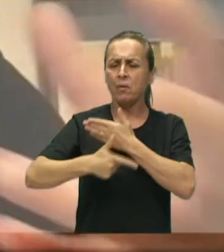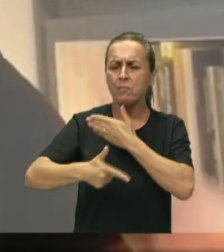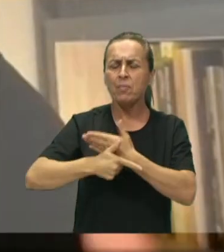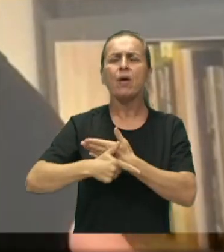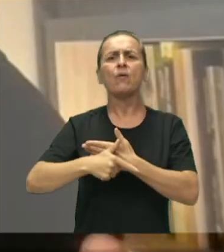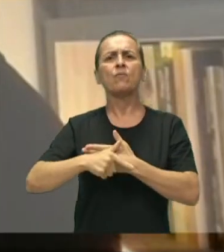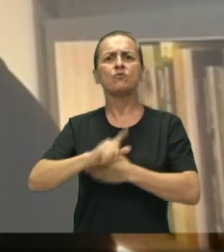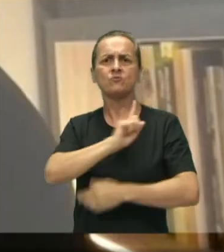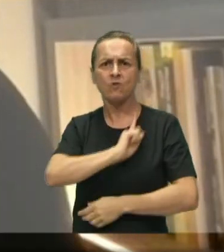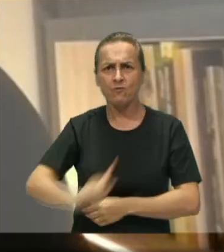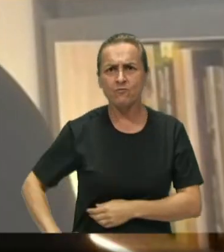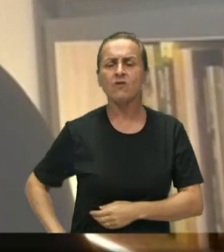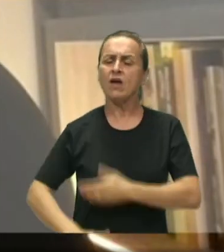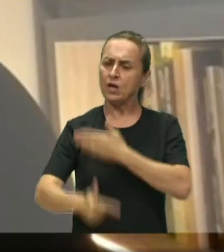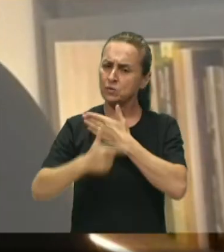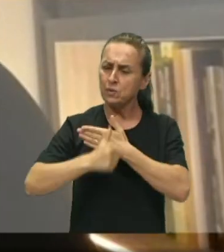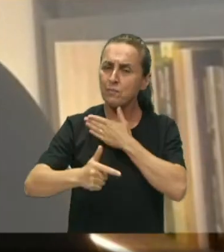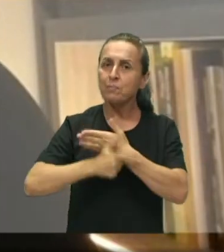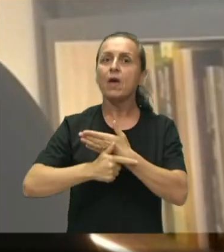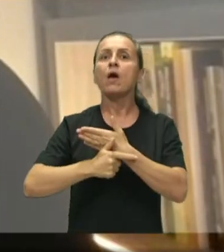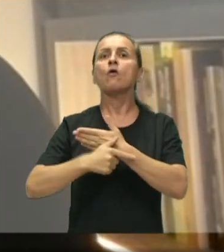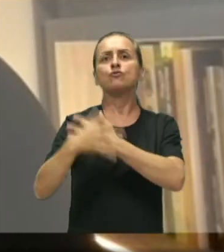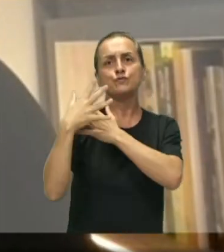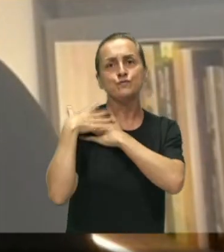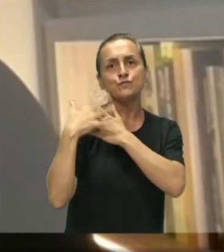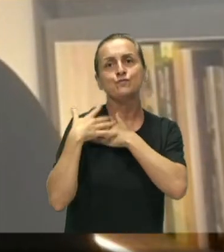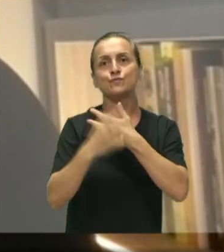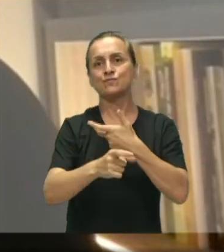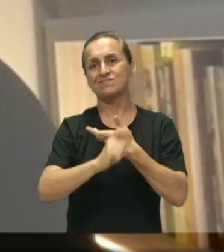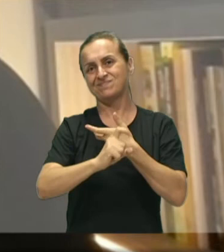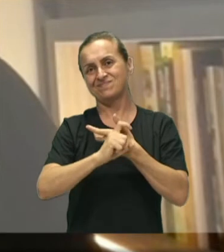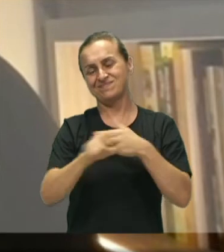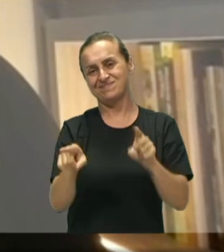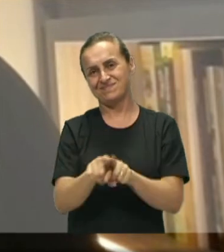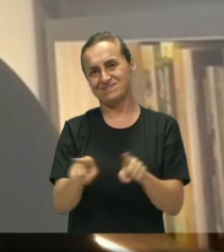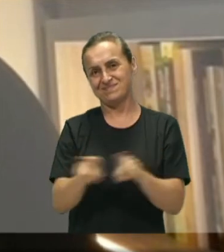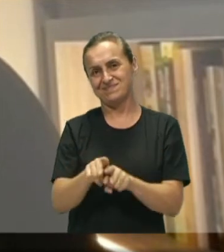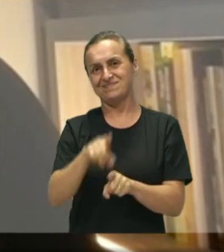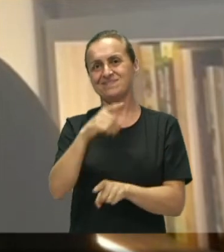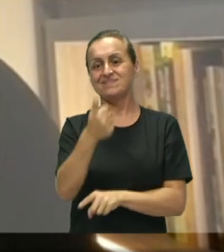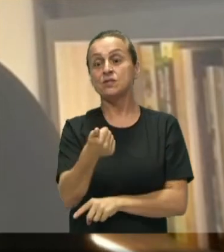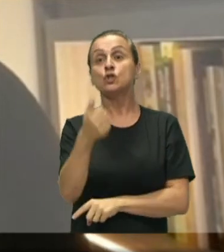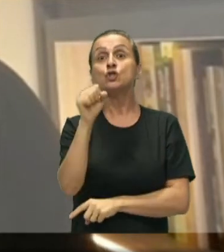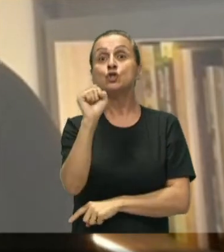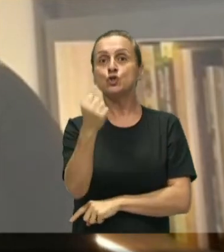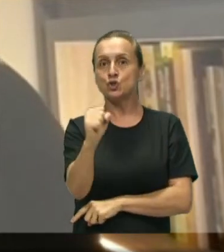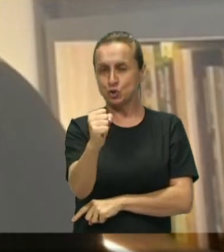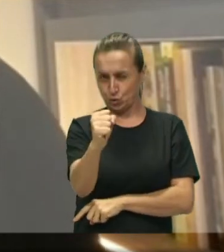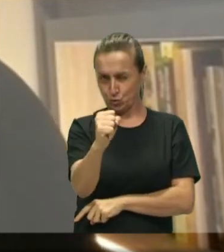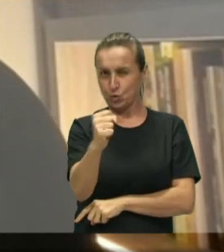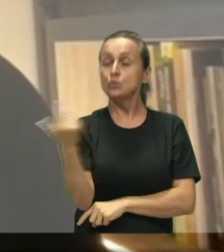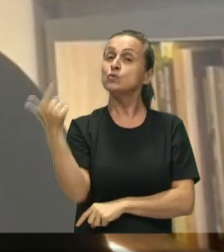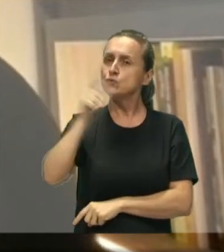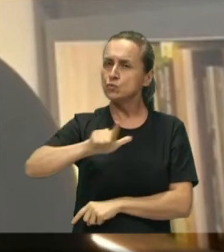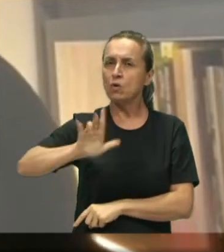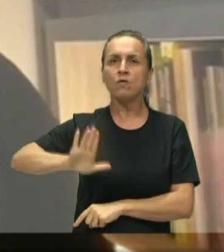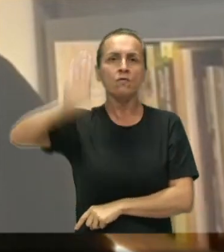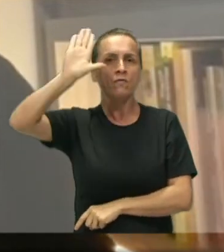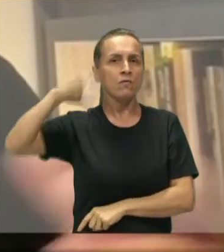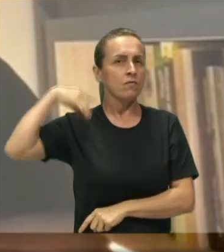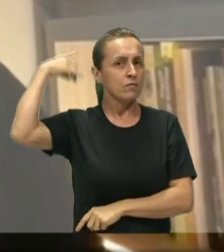posteriormente funções no executivo também 2018 enfrentei uma nova candidatura a deputado estadual